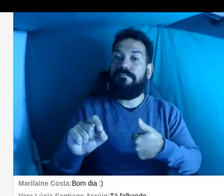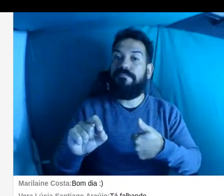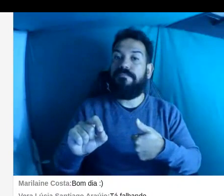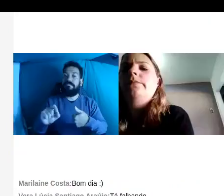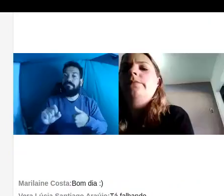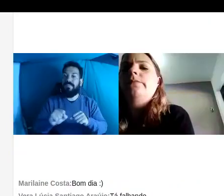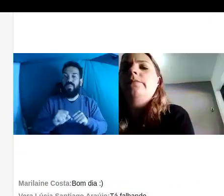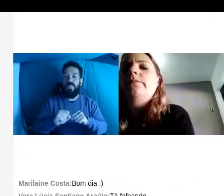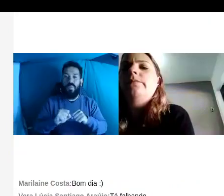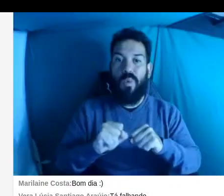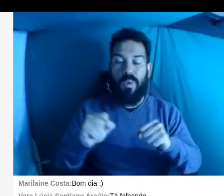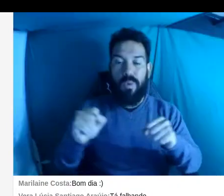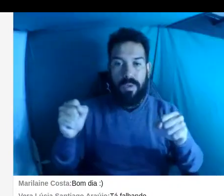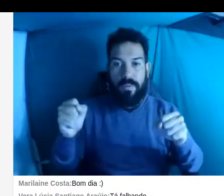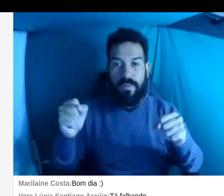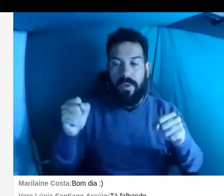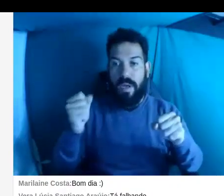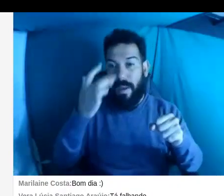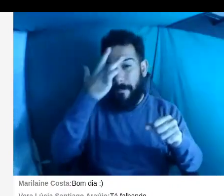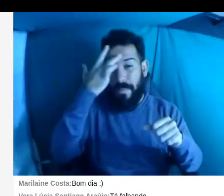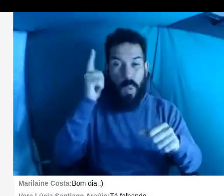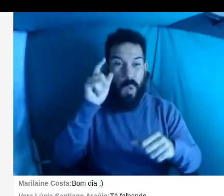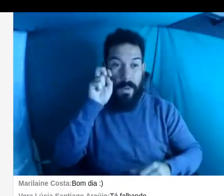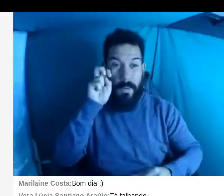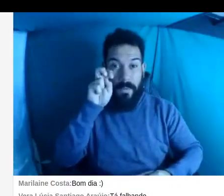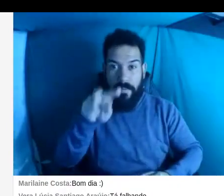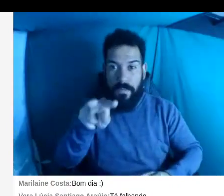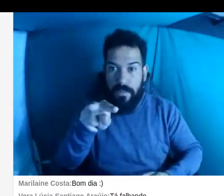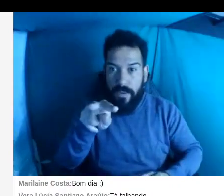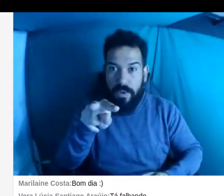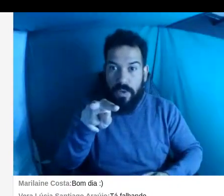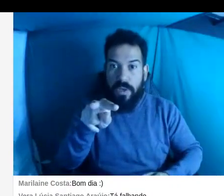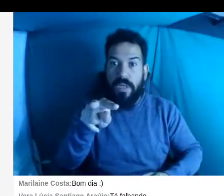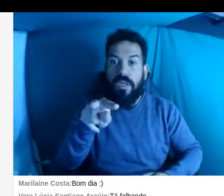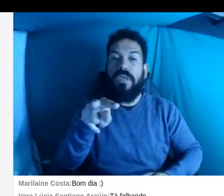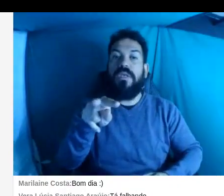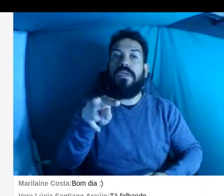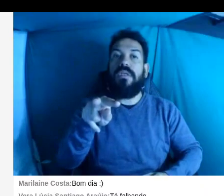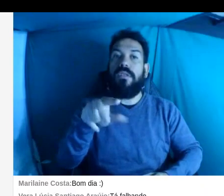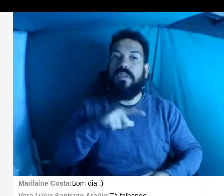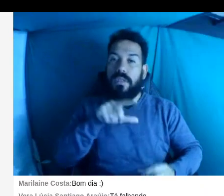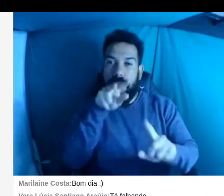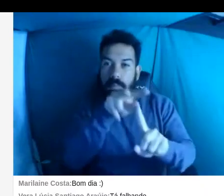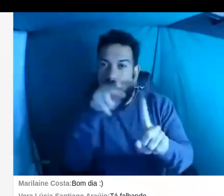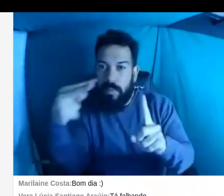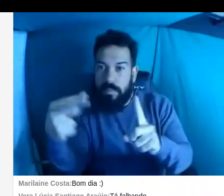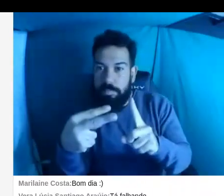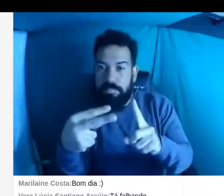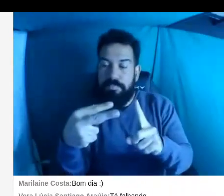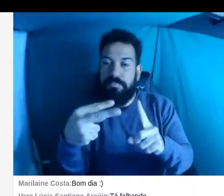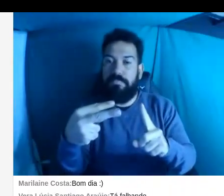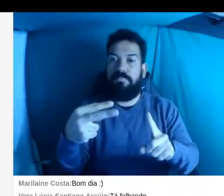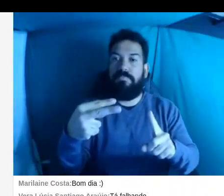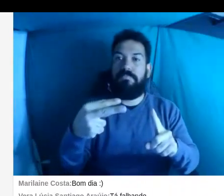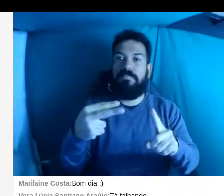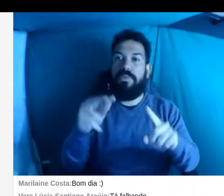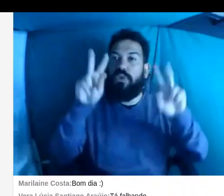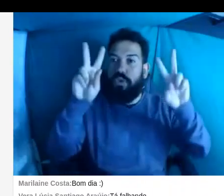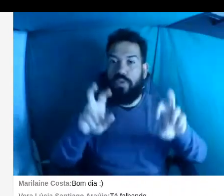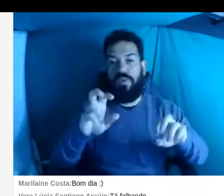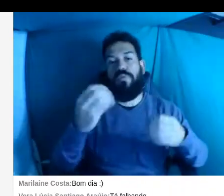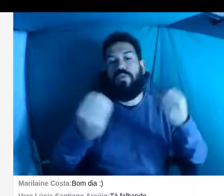alguém que enxerga ter um olhar e uma perspectiva sobre um produto a